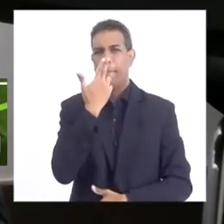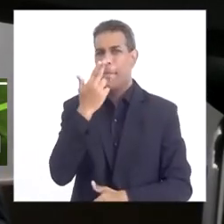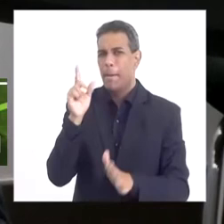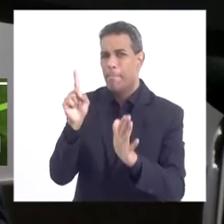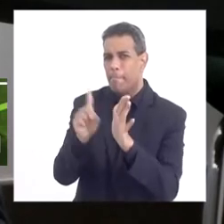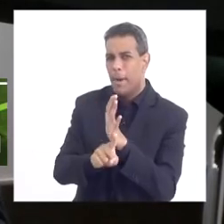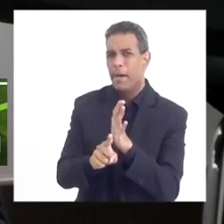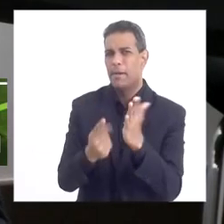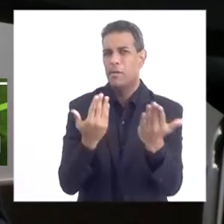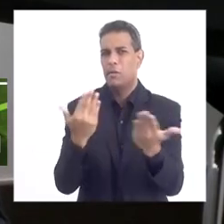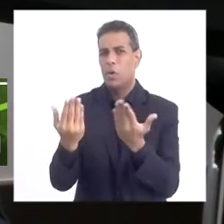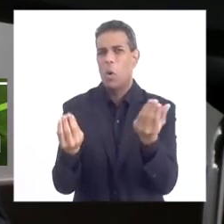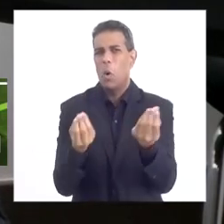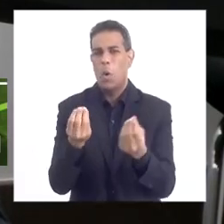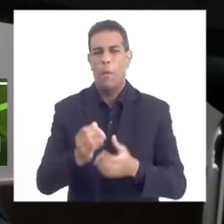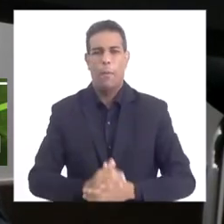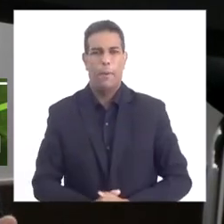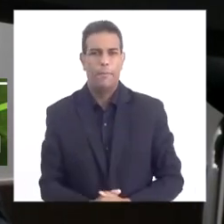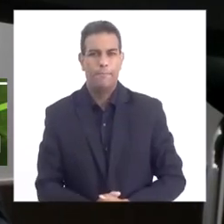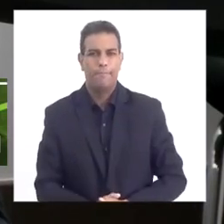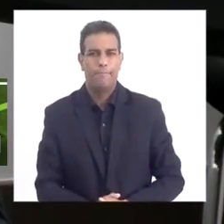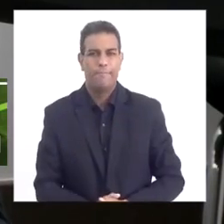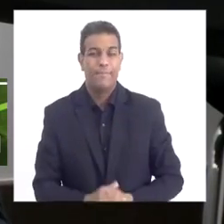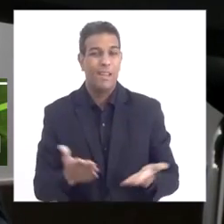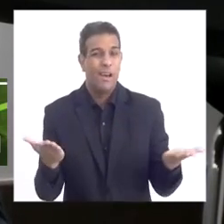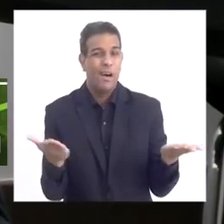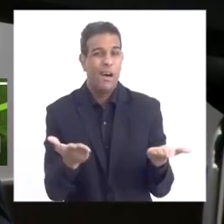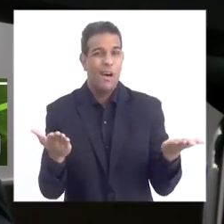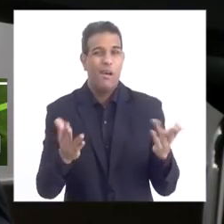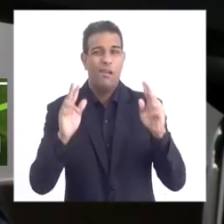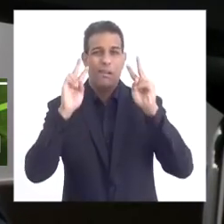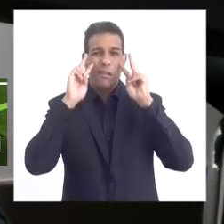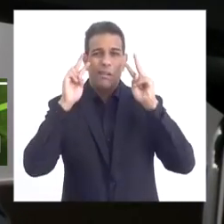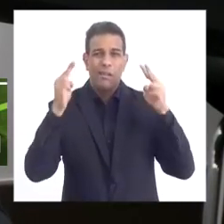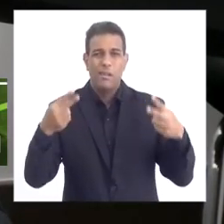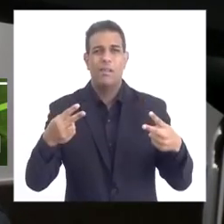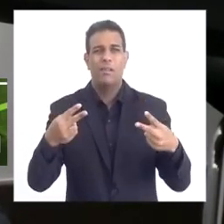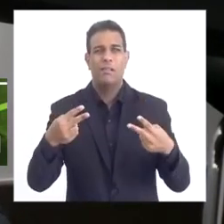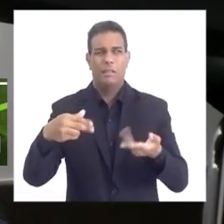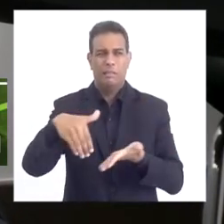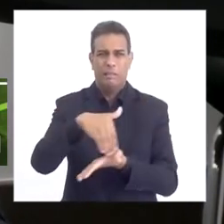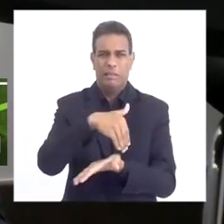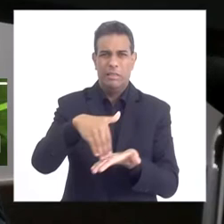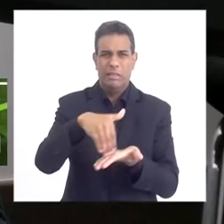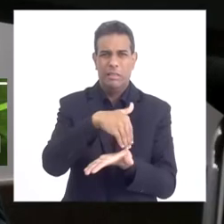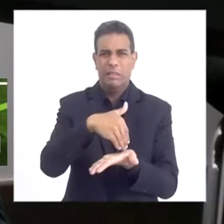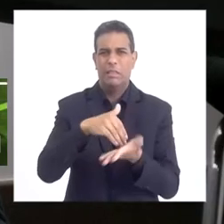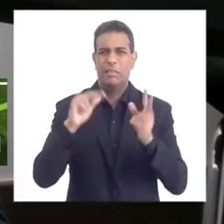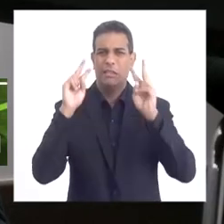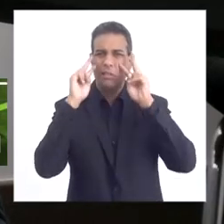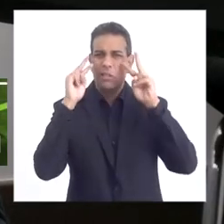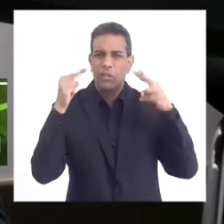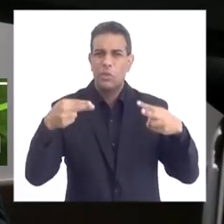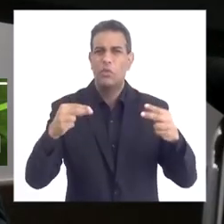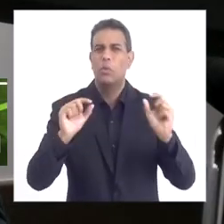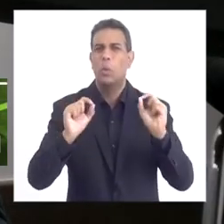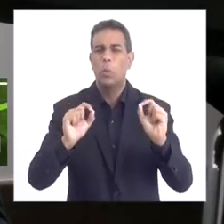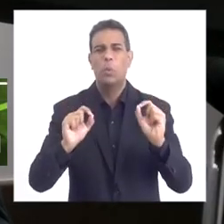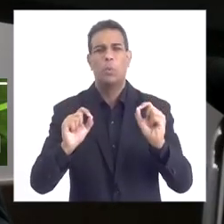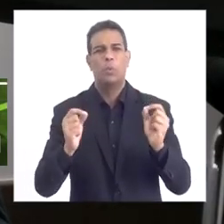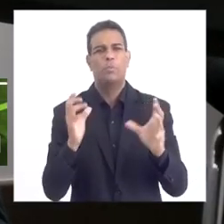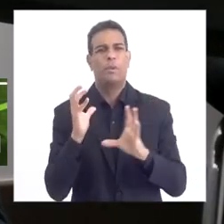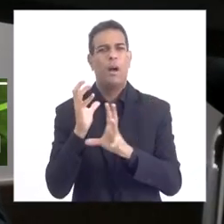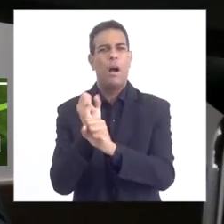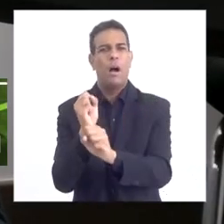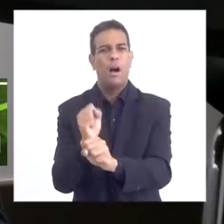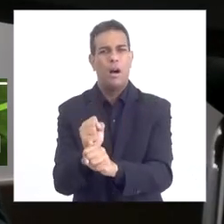só uma constatação. Mas dessa constatação deriva, secretário Nelson Rocha, o